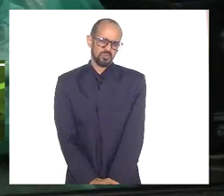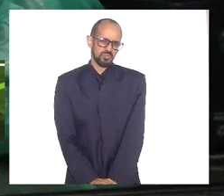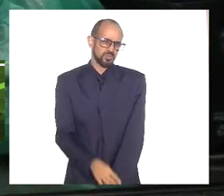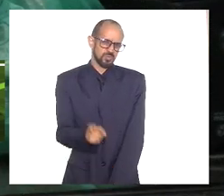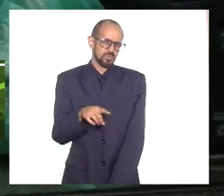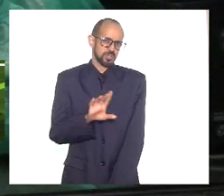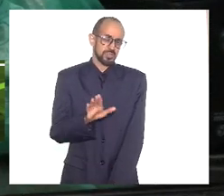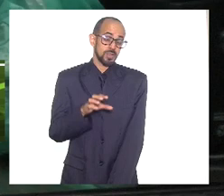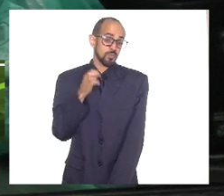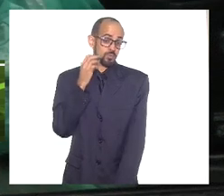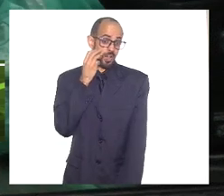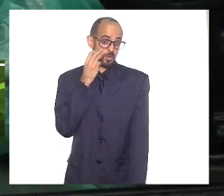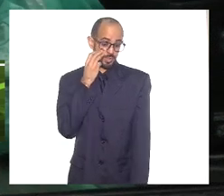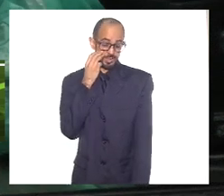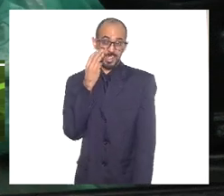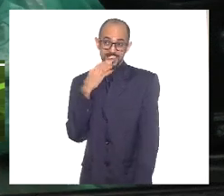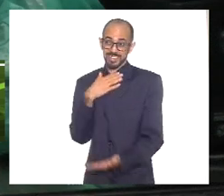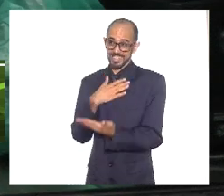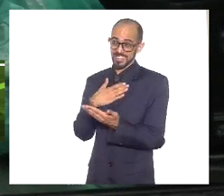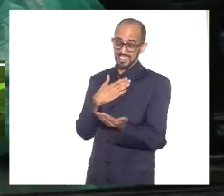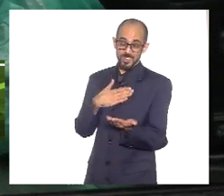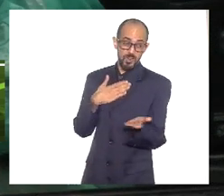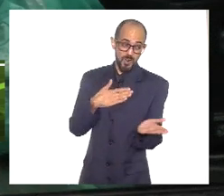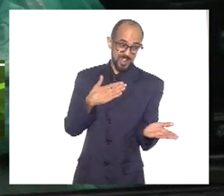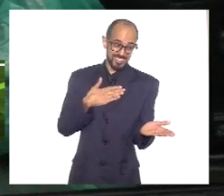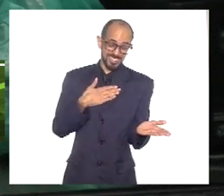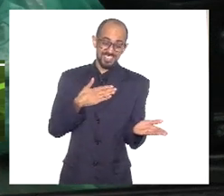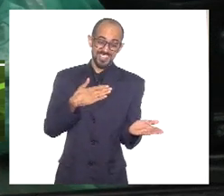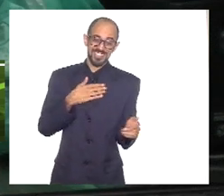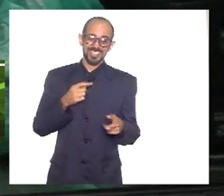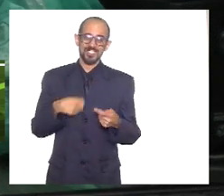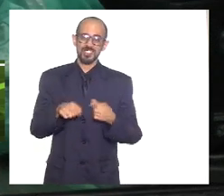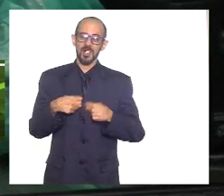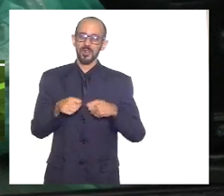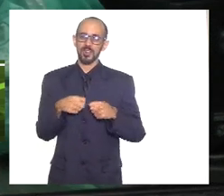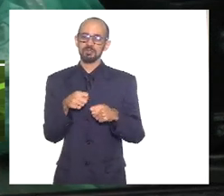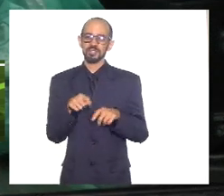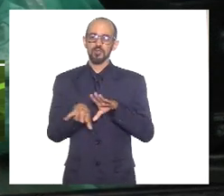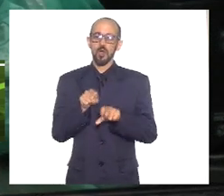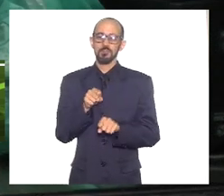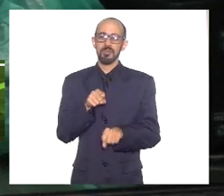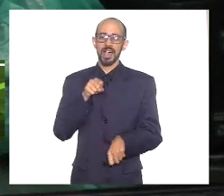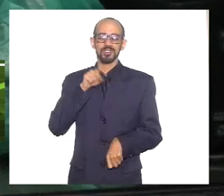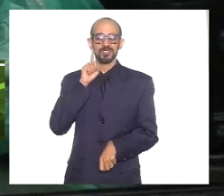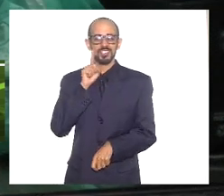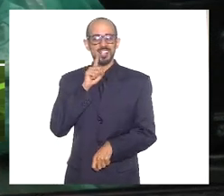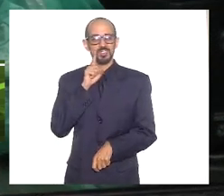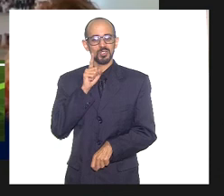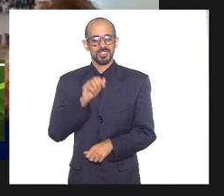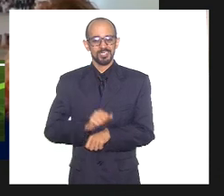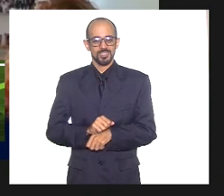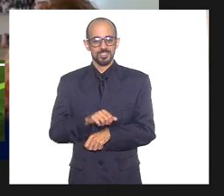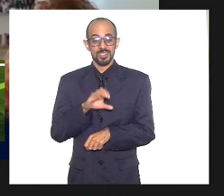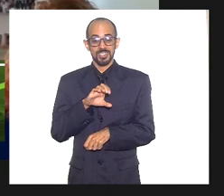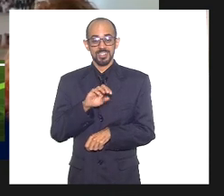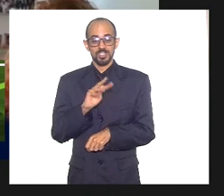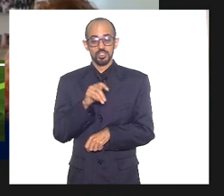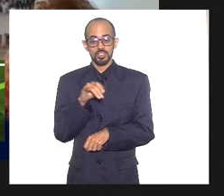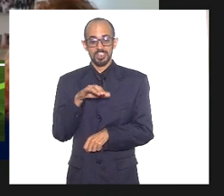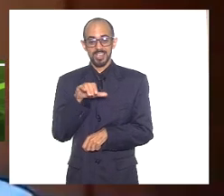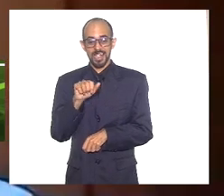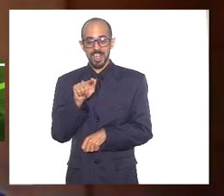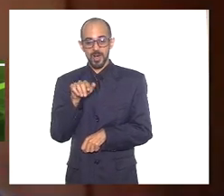Deputado Valdec tem grande simpatia pelos economistas firmados em Chicago, né? Mas de modo algum,